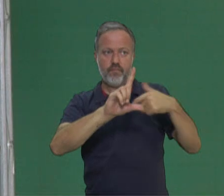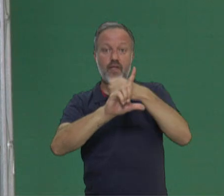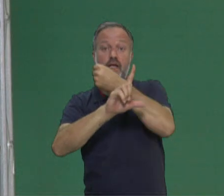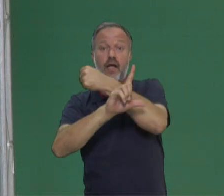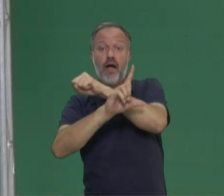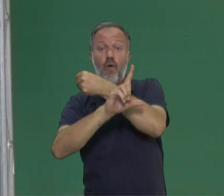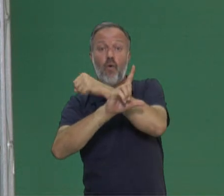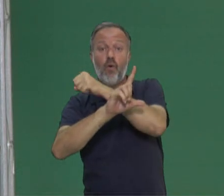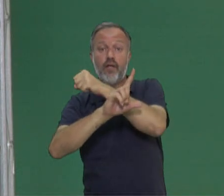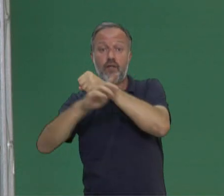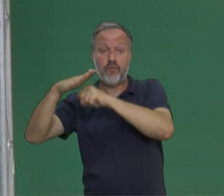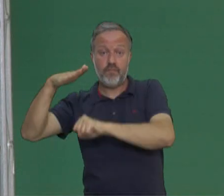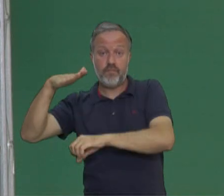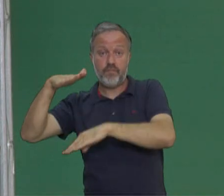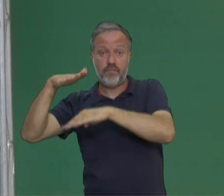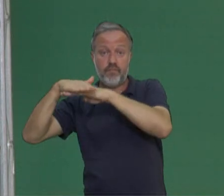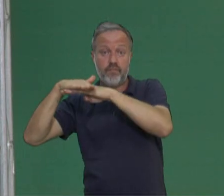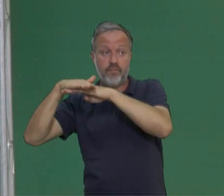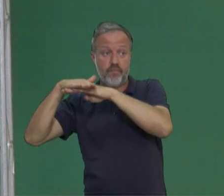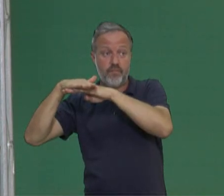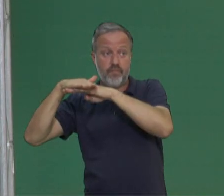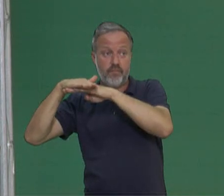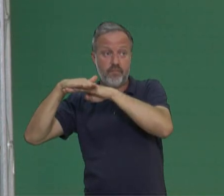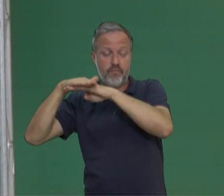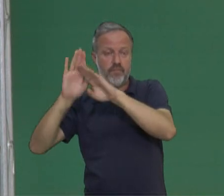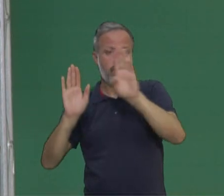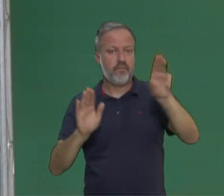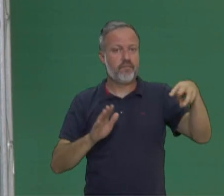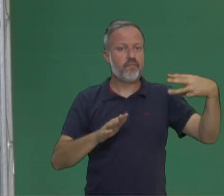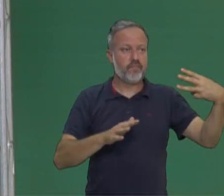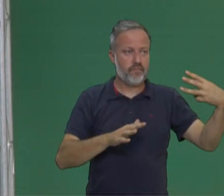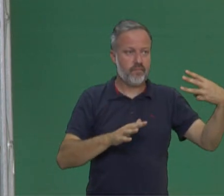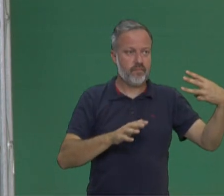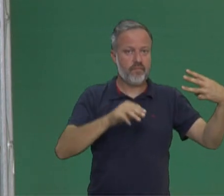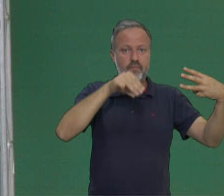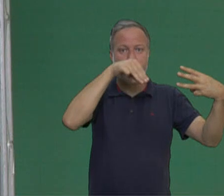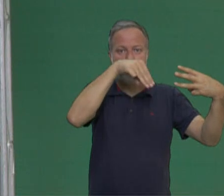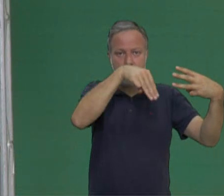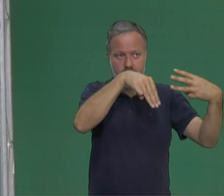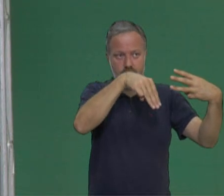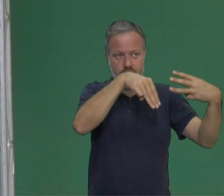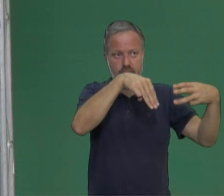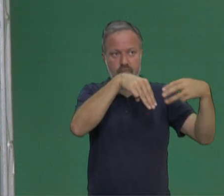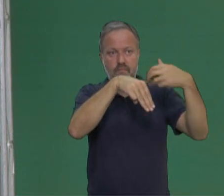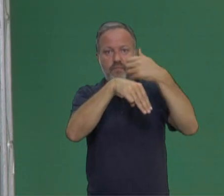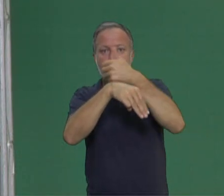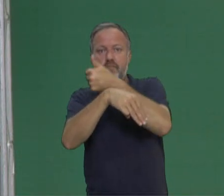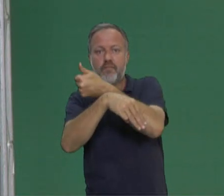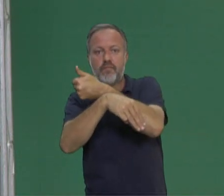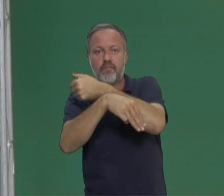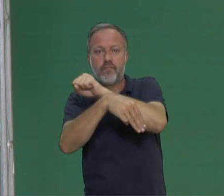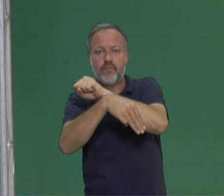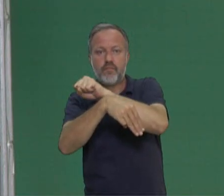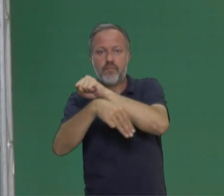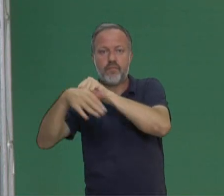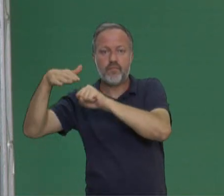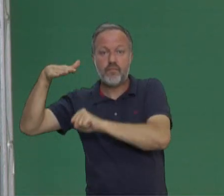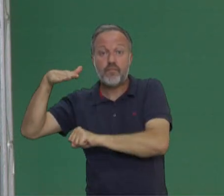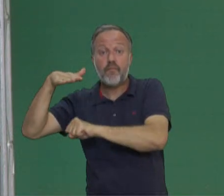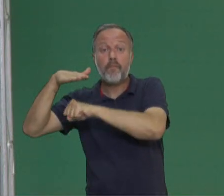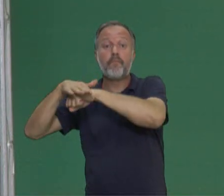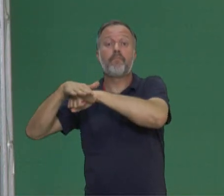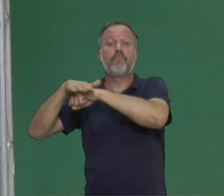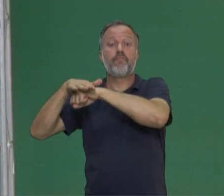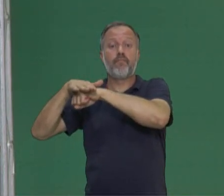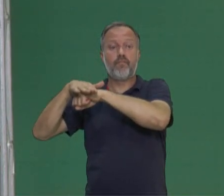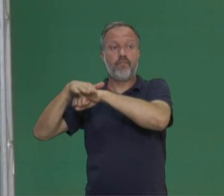na camada L também é um gás nobre. Nível 3, camada M, cabem 18 elétrons. O elemento que tiver